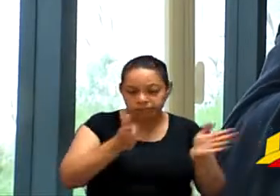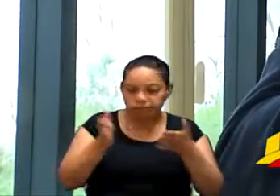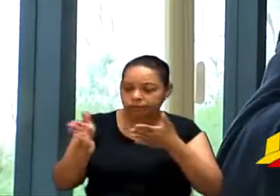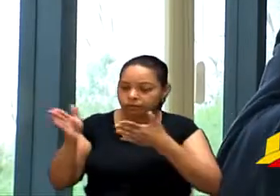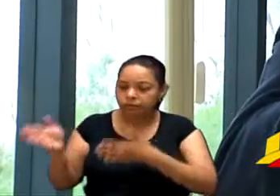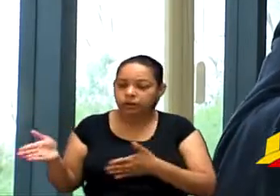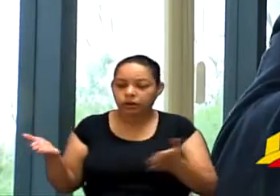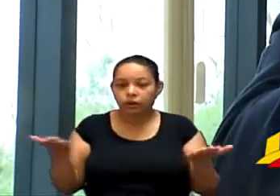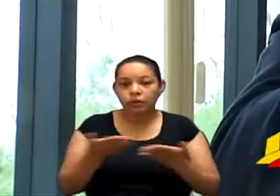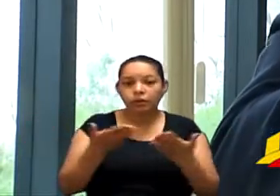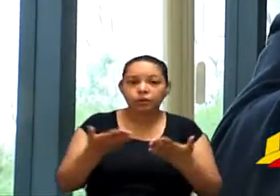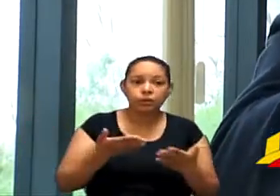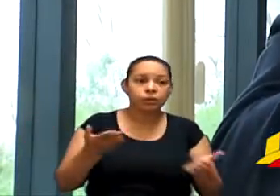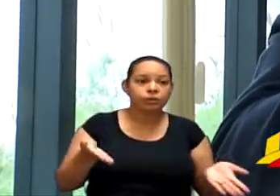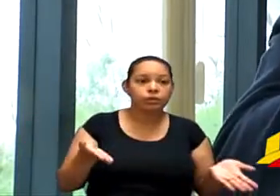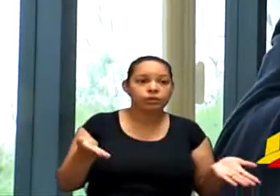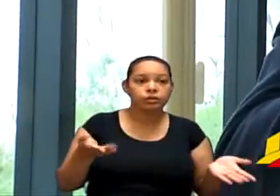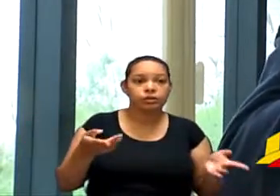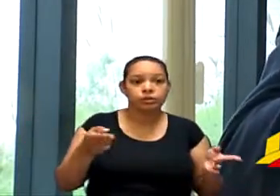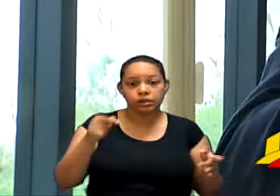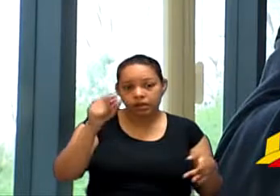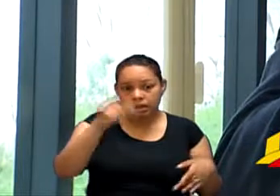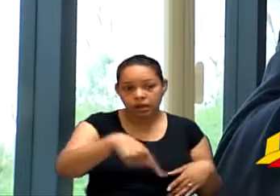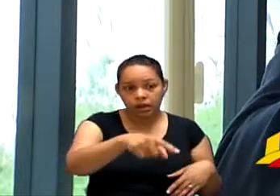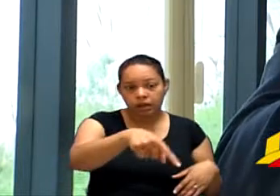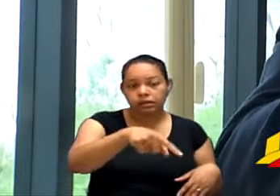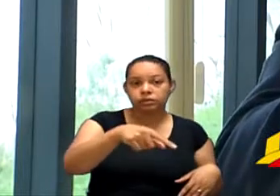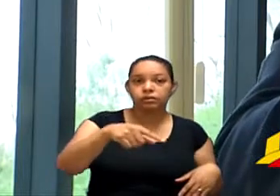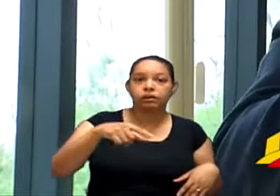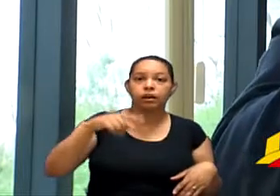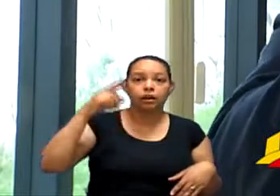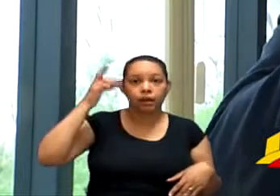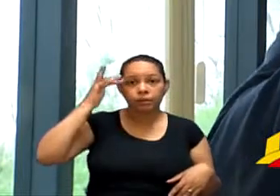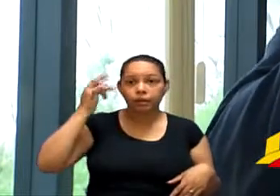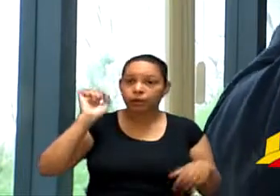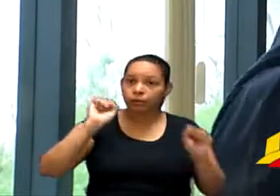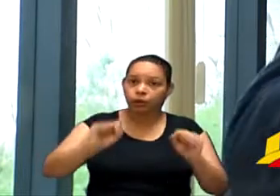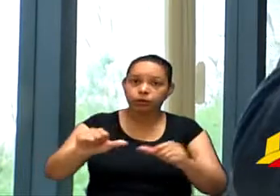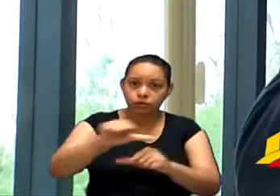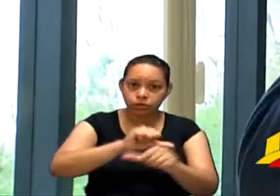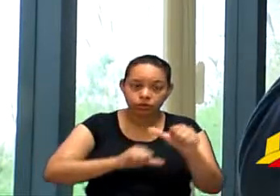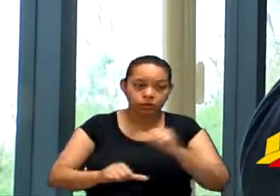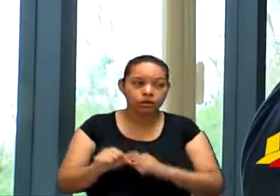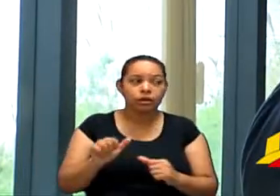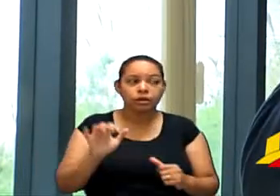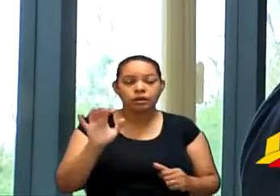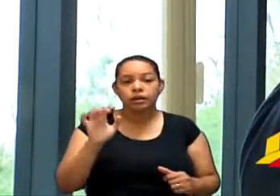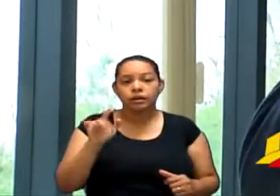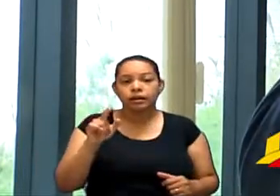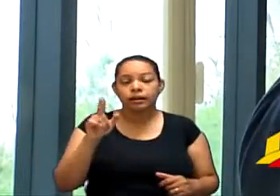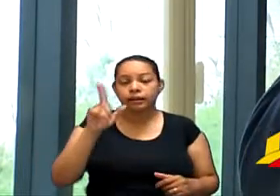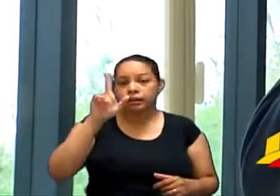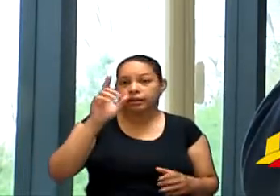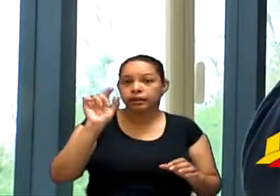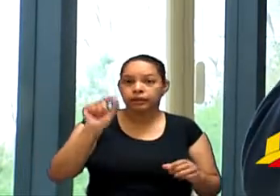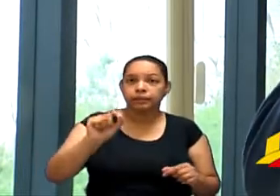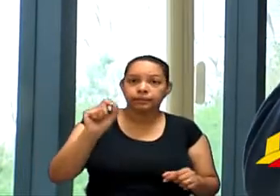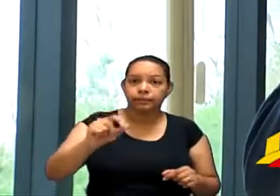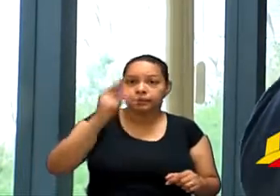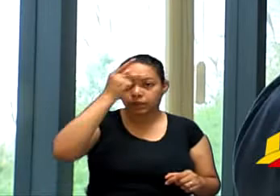desse jeito de amanhã pode ser que seja mude algumas regras básica mas suporte é esse quem decide na comissão de de